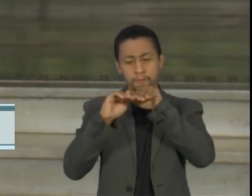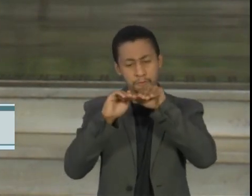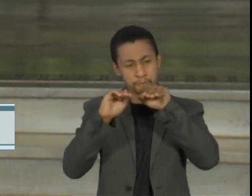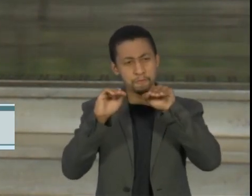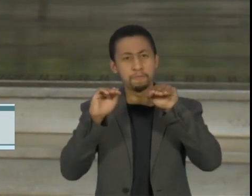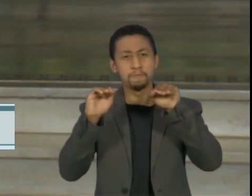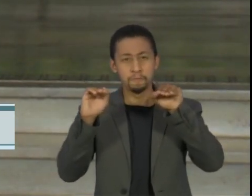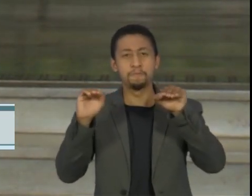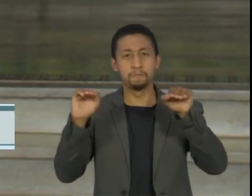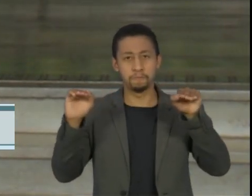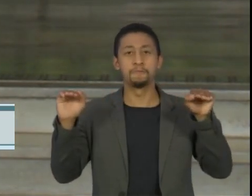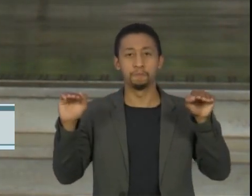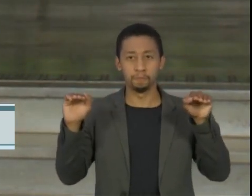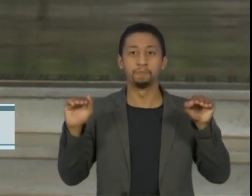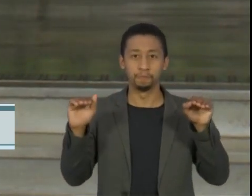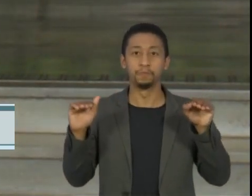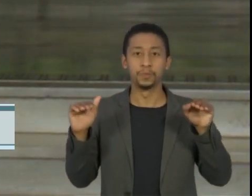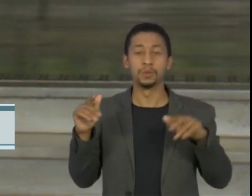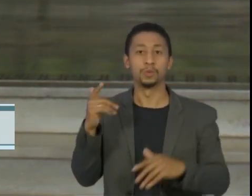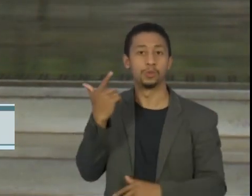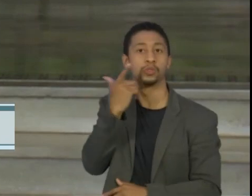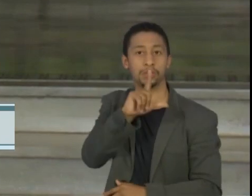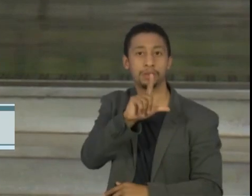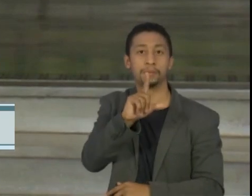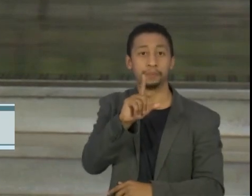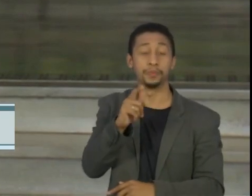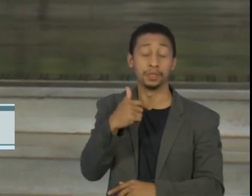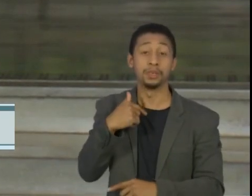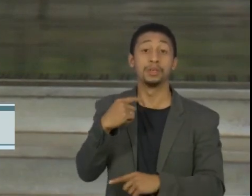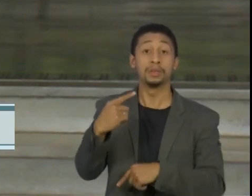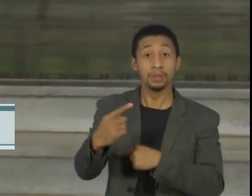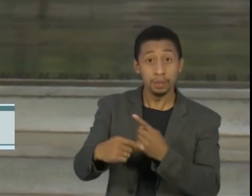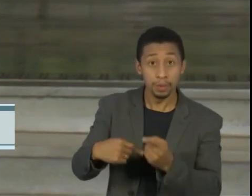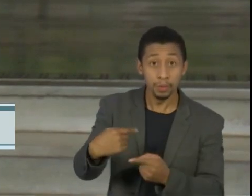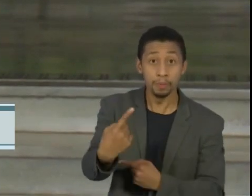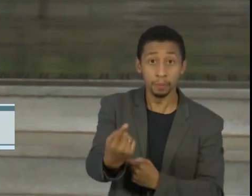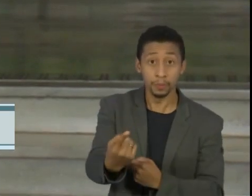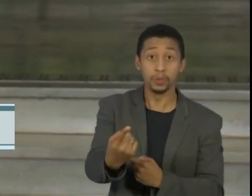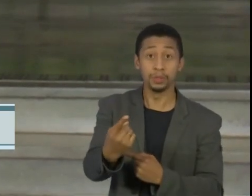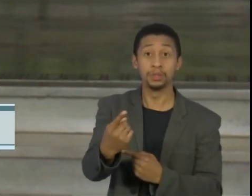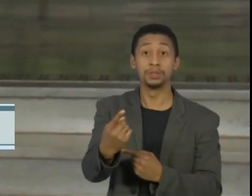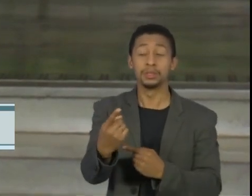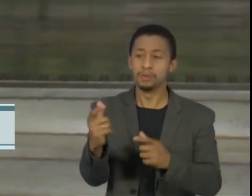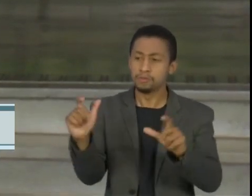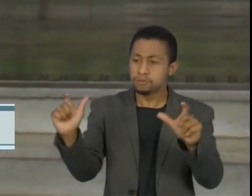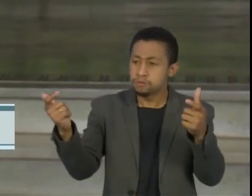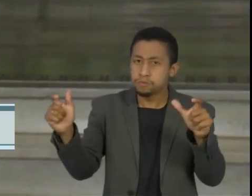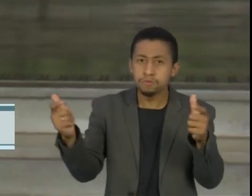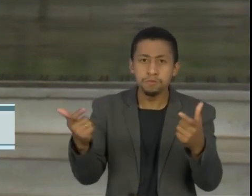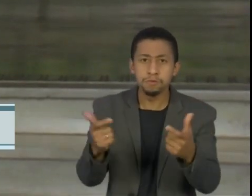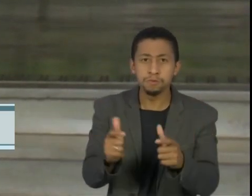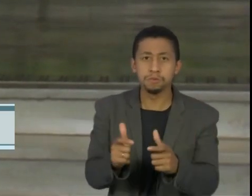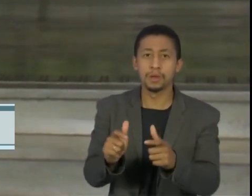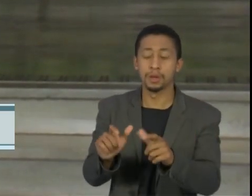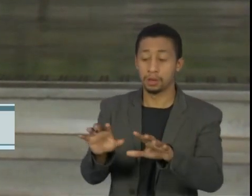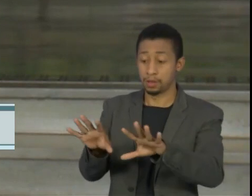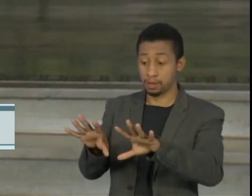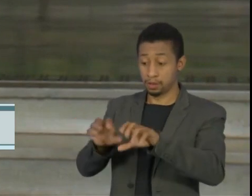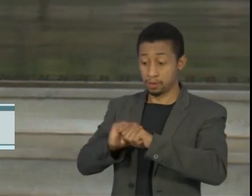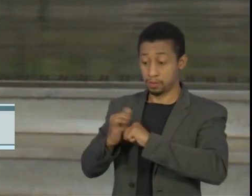terá uma certa horizontalidade, e na sequência esperamos o decréscimo de pessoas infectadas e